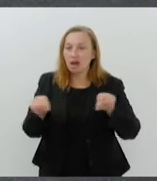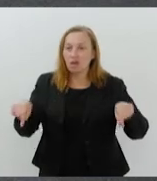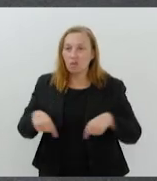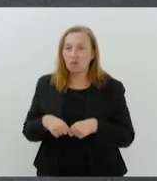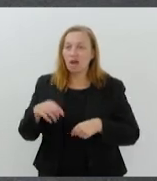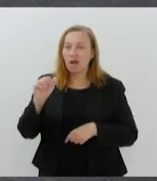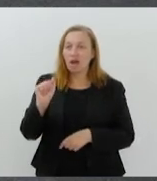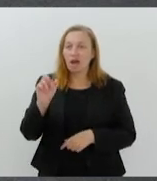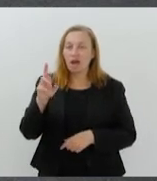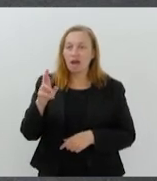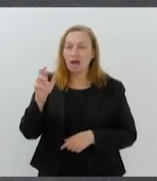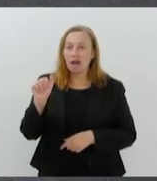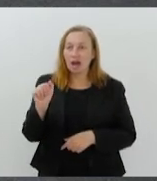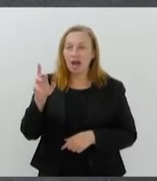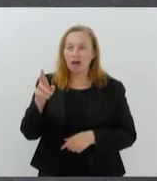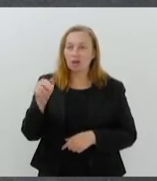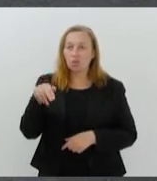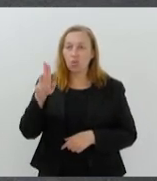Então,